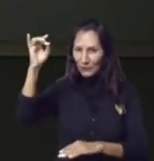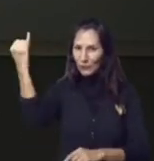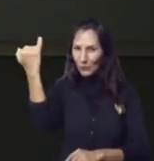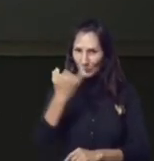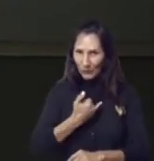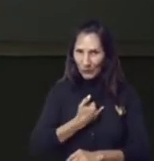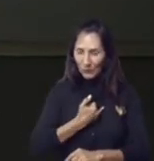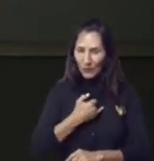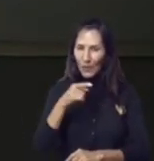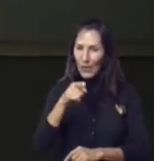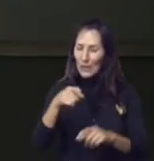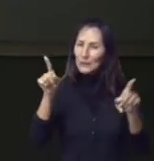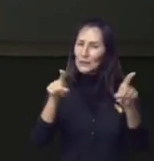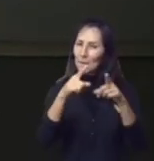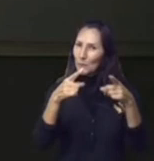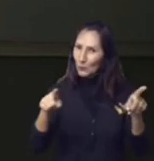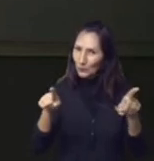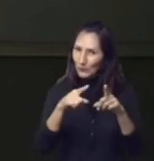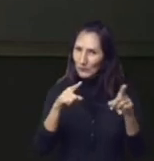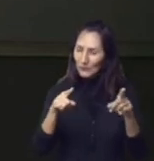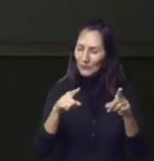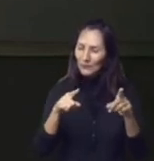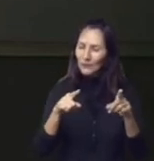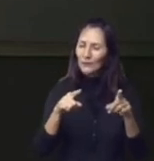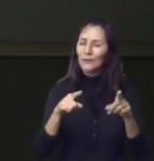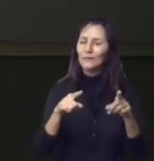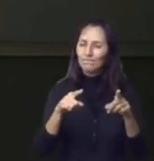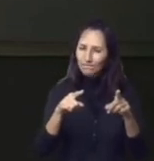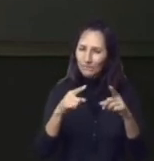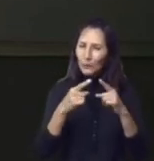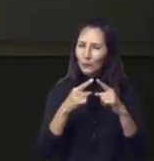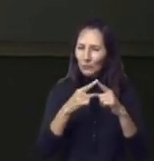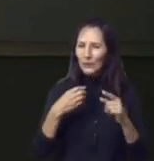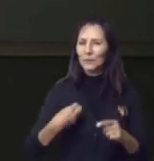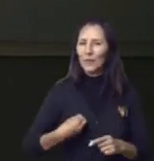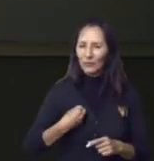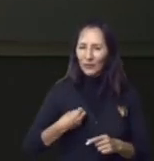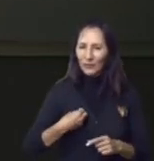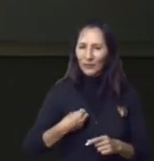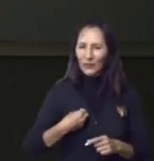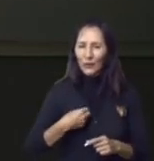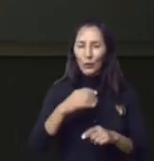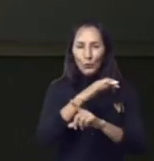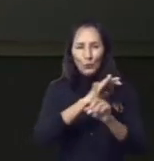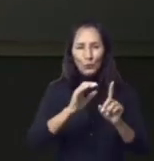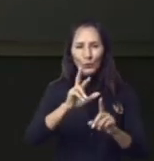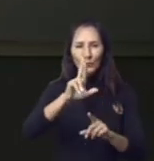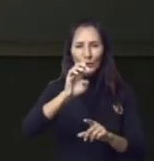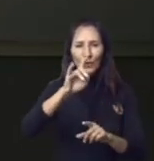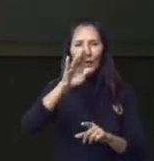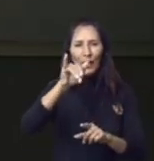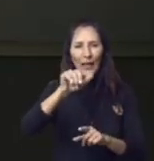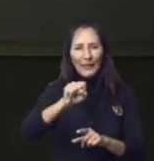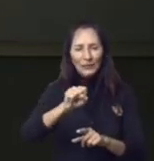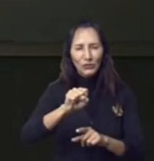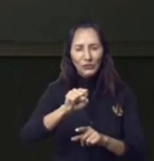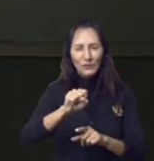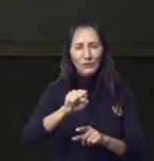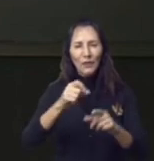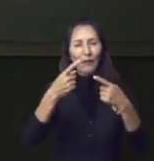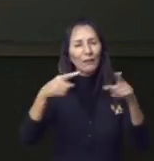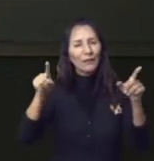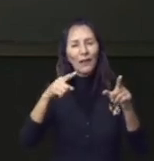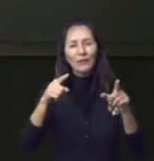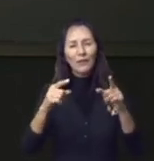Porque essa música já fazia parte da minha vida. E nesse púlpito, o Regis Danese cantava. Entra na minha